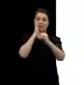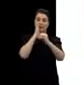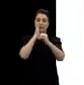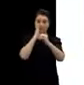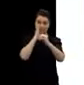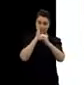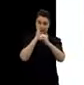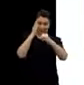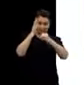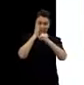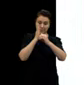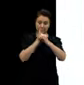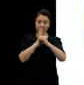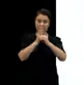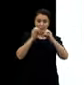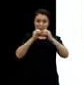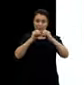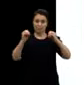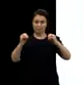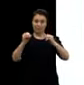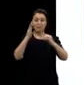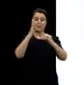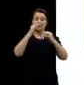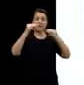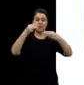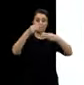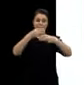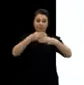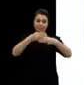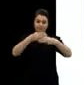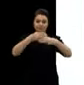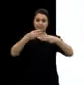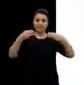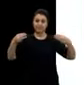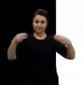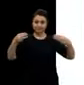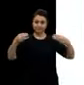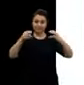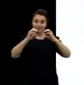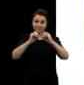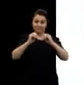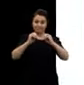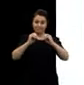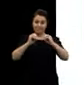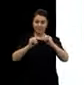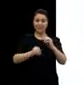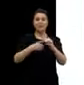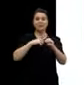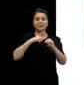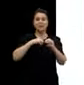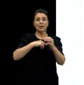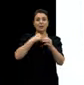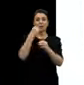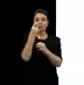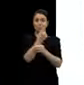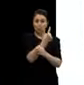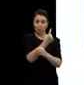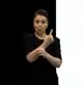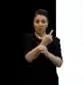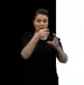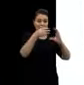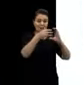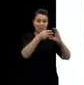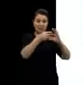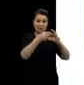meiose. Na mitose, uma célula-mãe origina duas células filhas, sendo